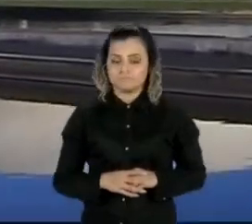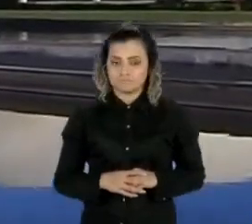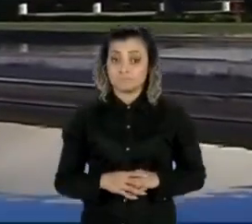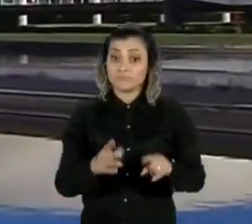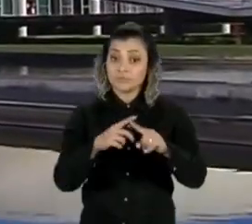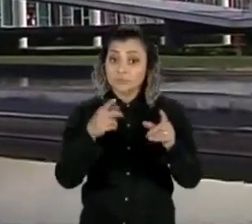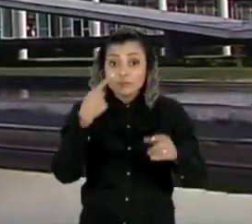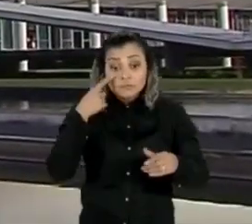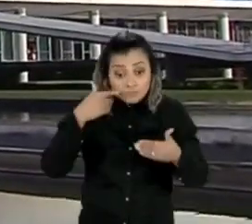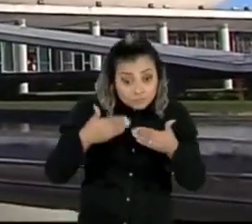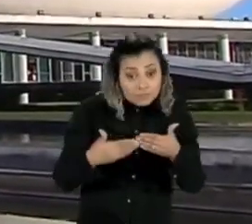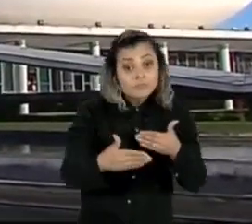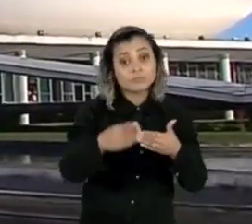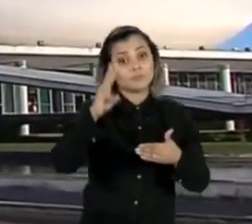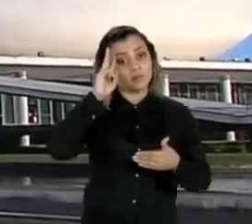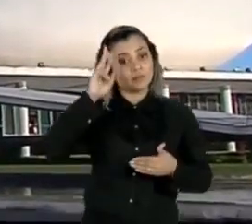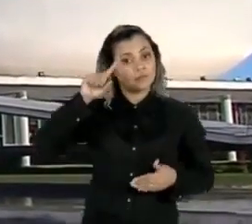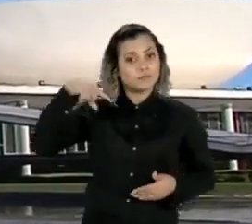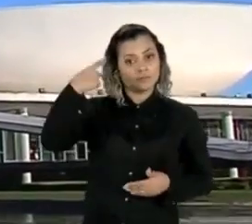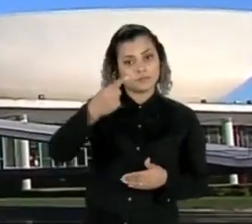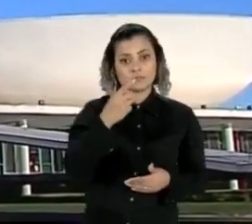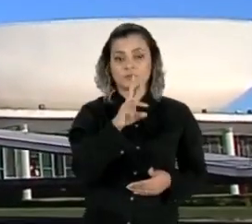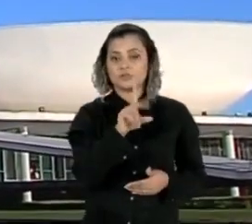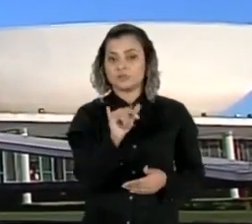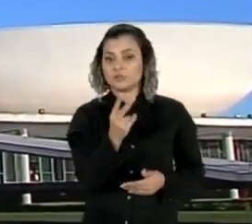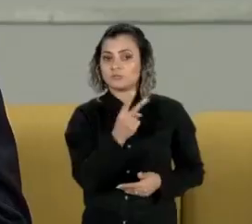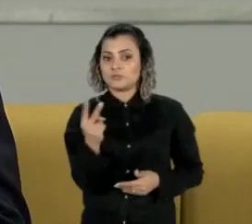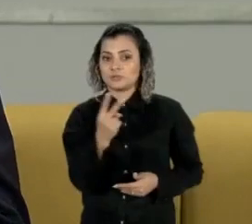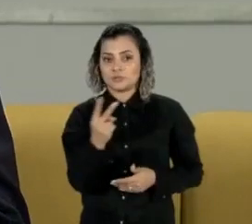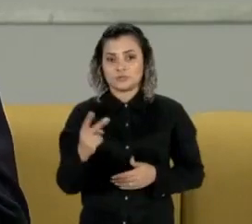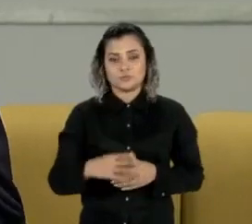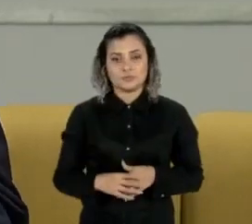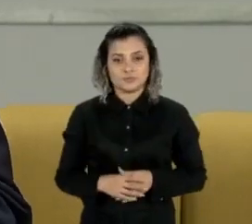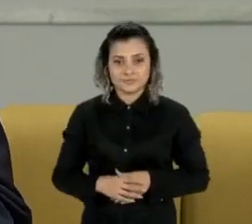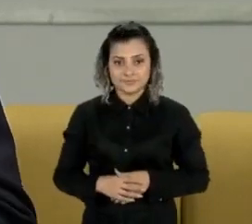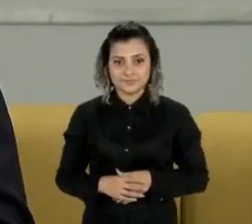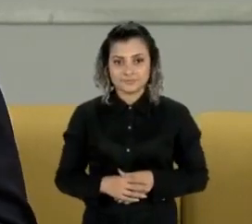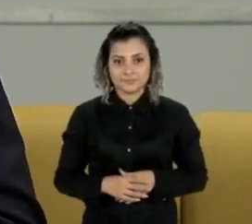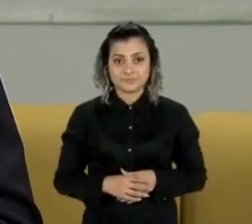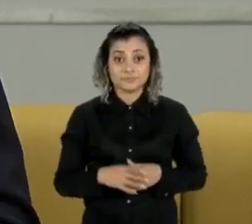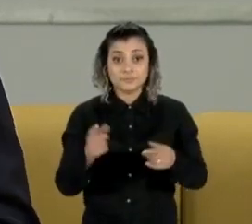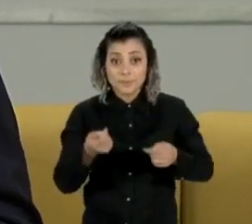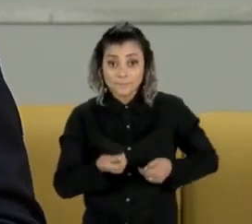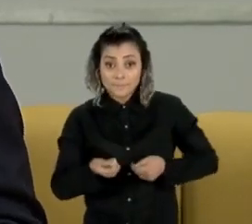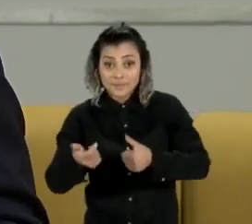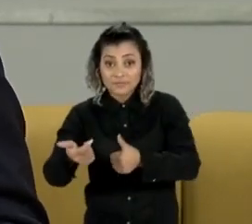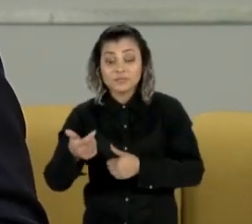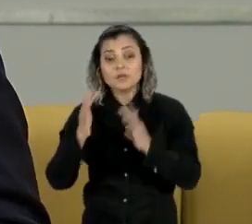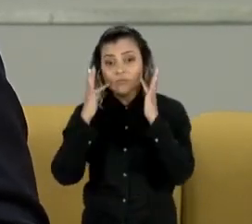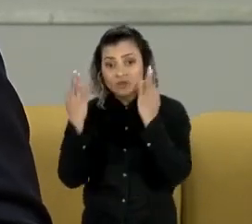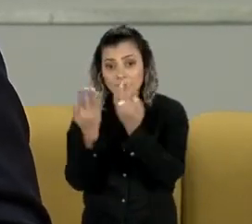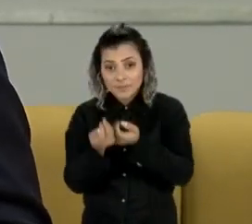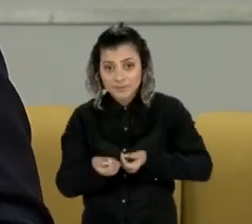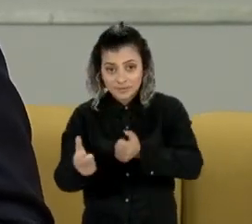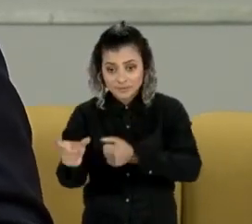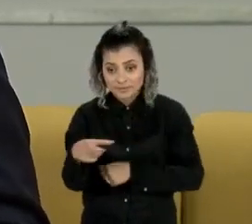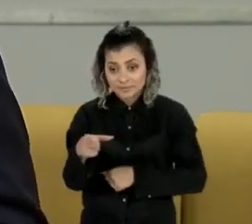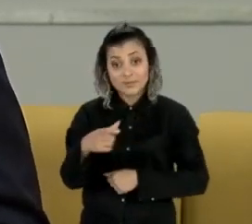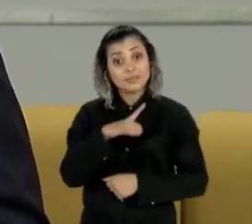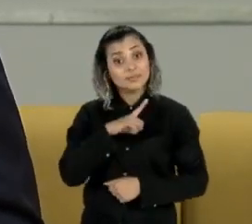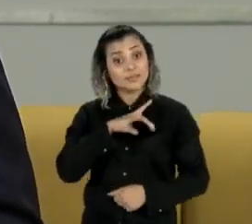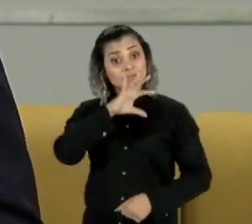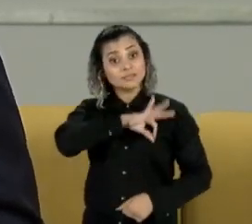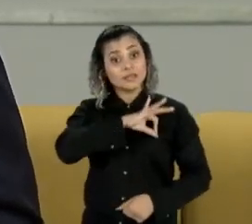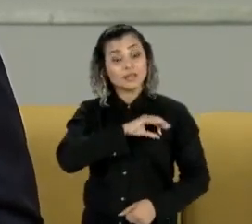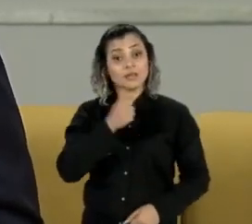isso aconteça na próxima terça-feira, dia 22. Os beneficiários do Bolsa Família vão receber 13º